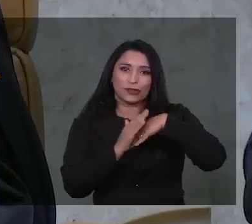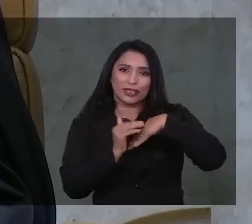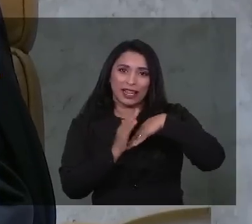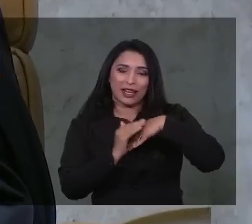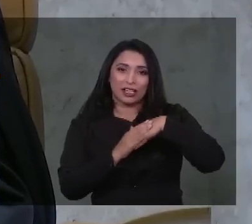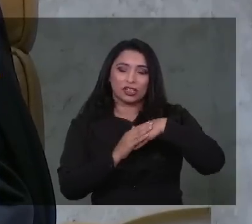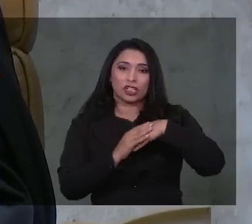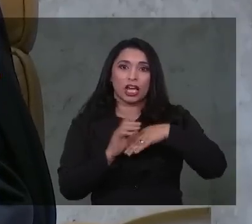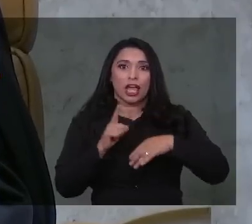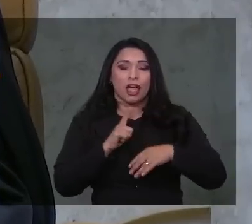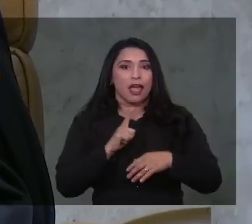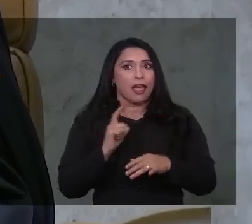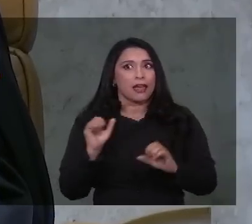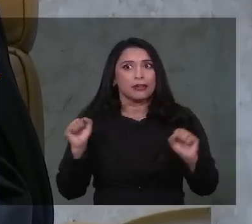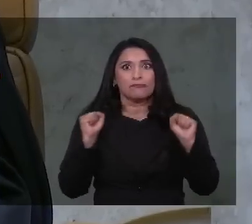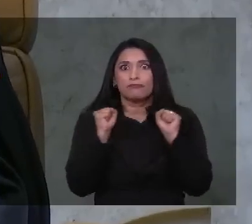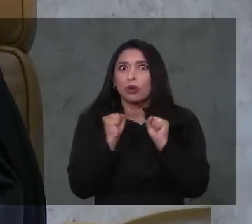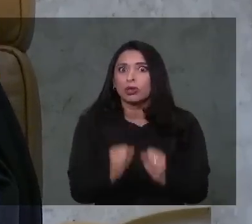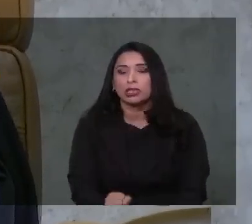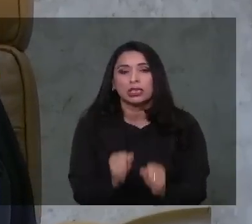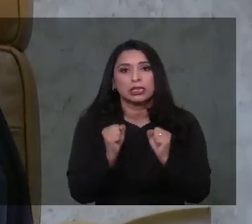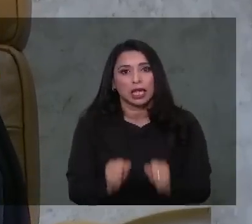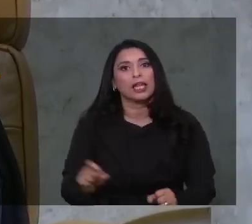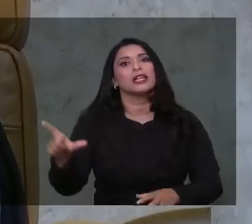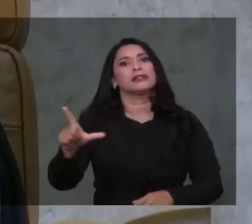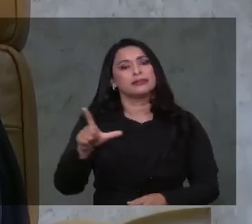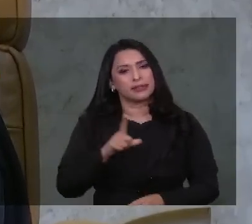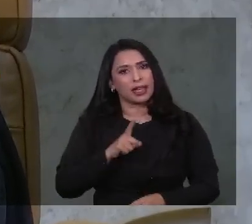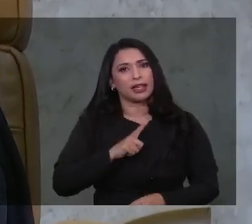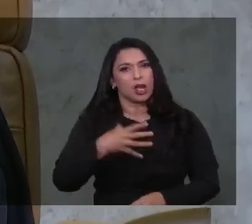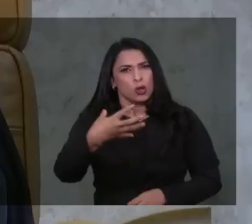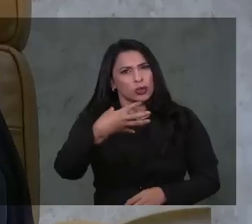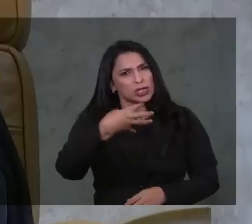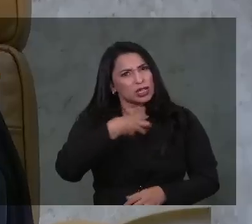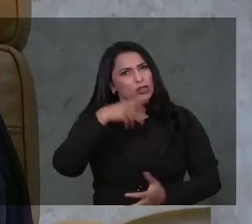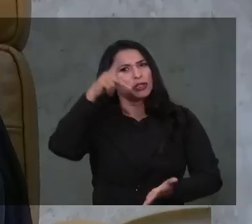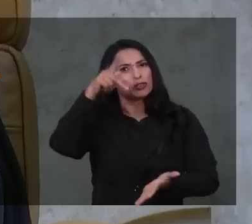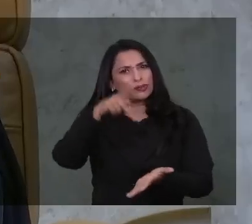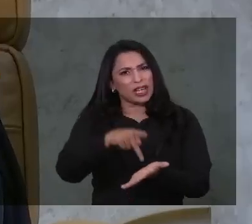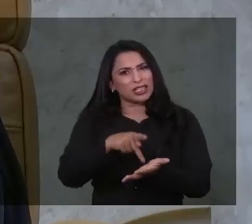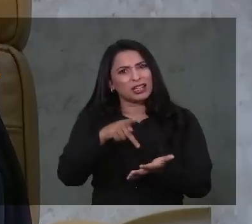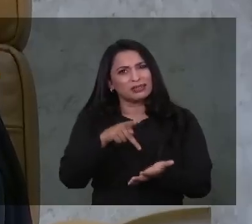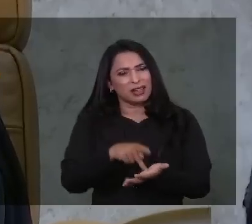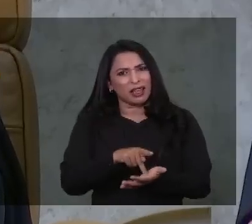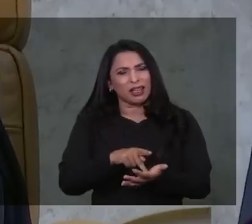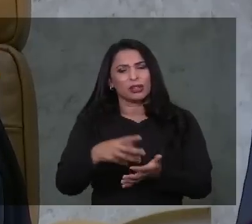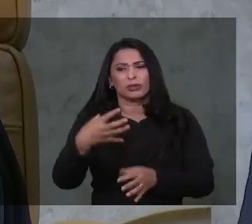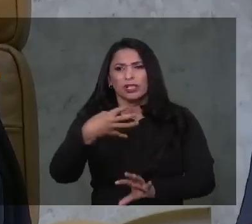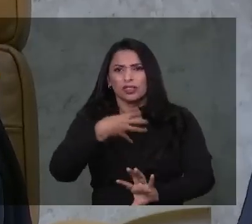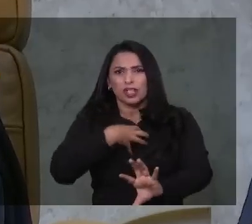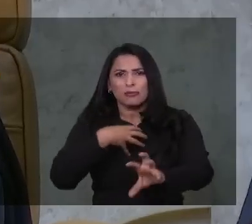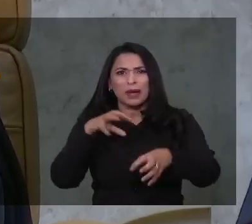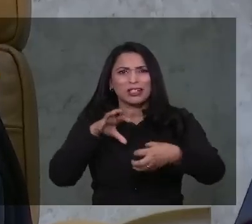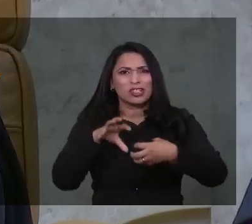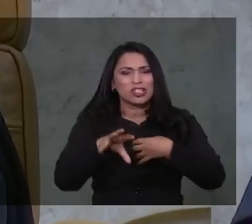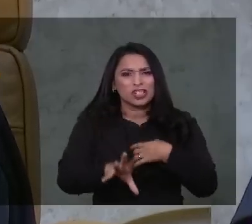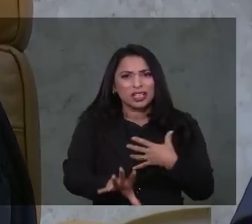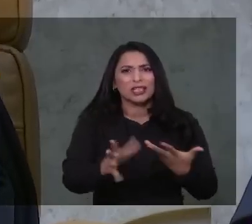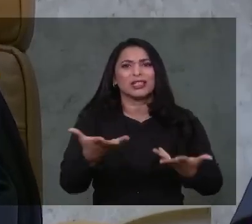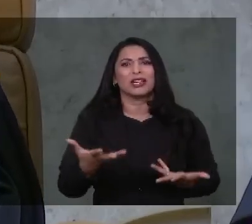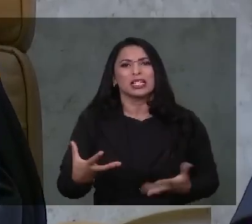mais poderosas do universo. O sentimento sincero de fraternidade e empatia por todas as